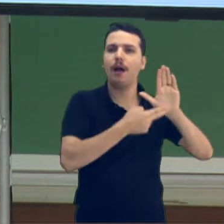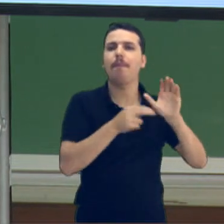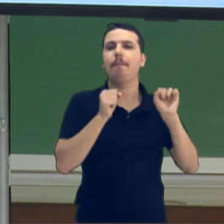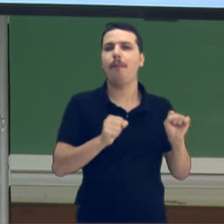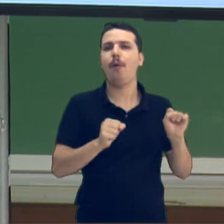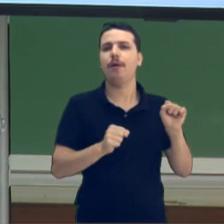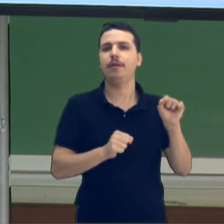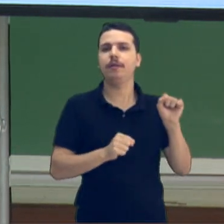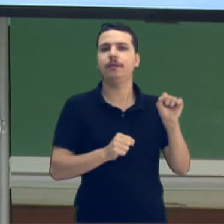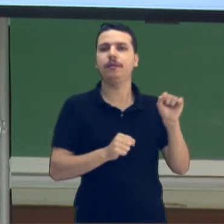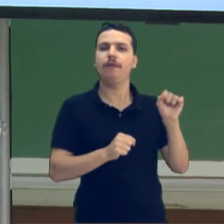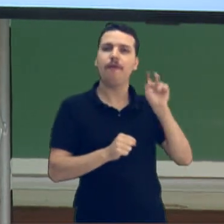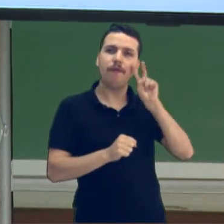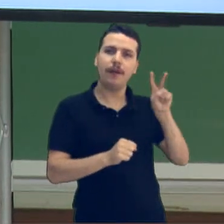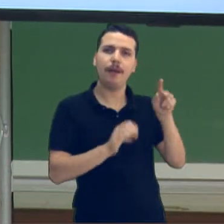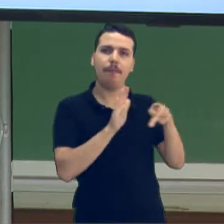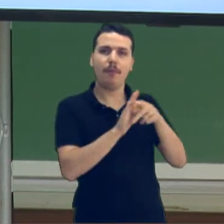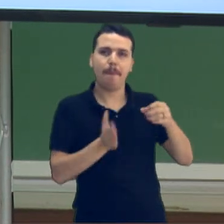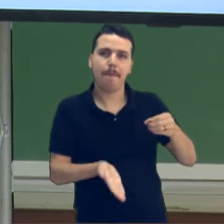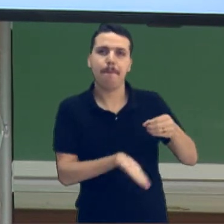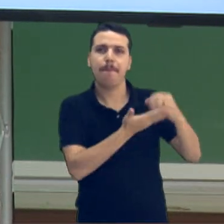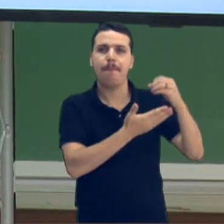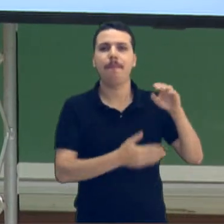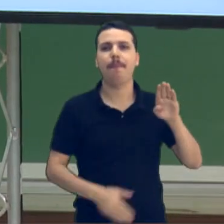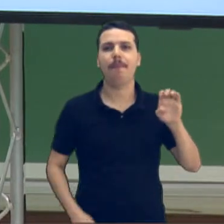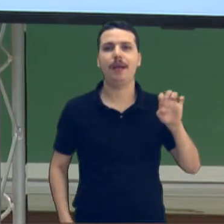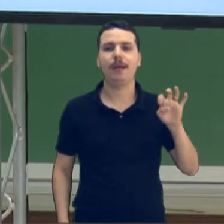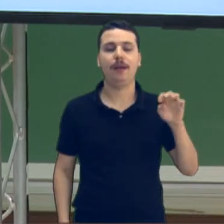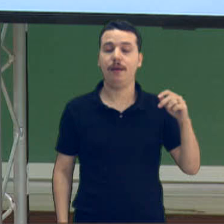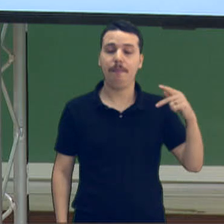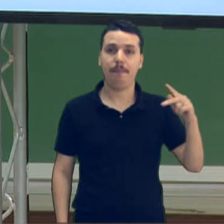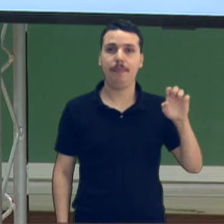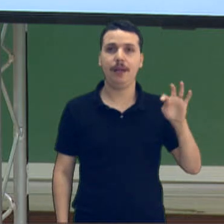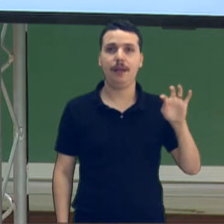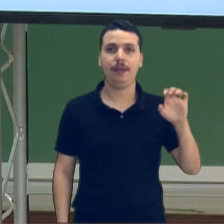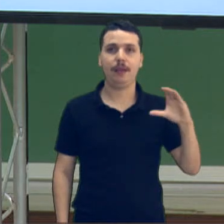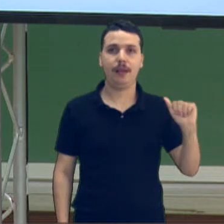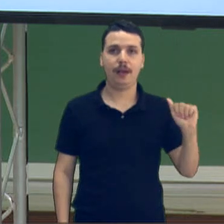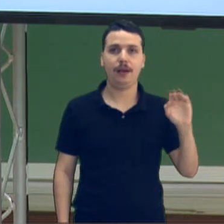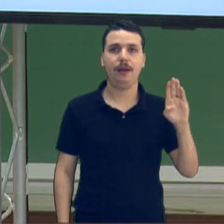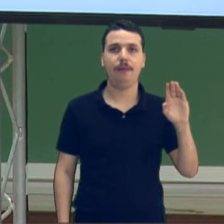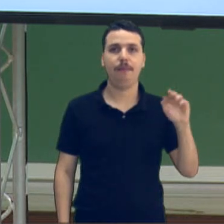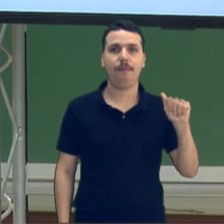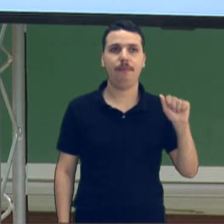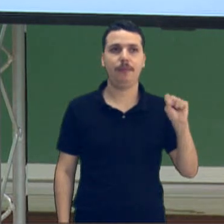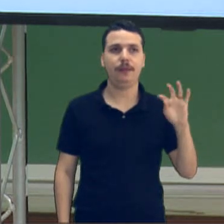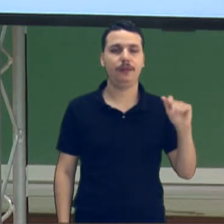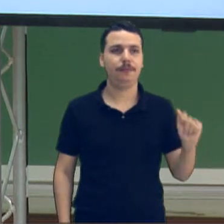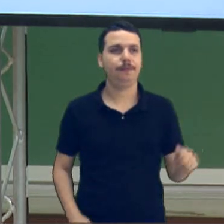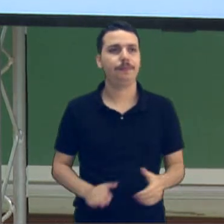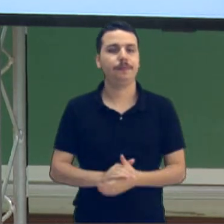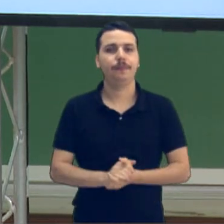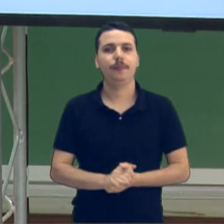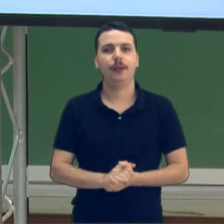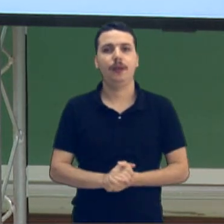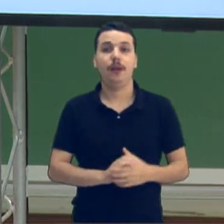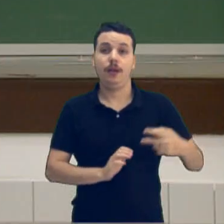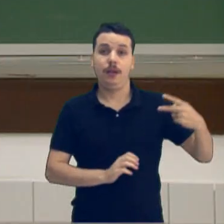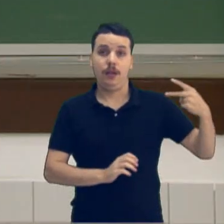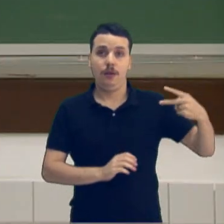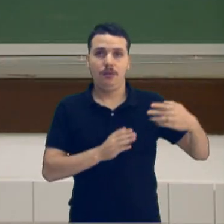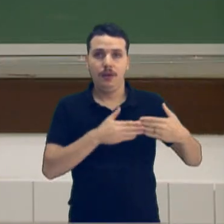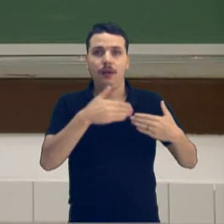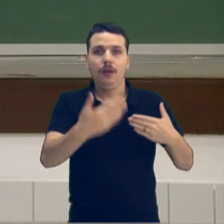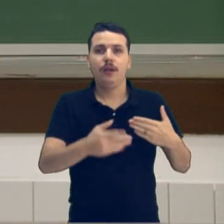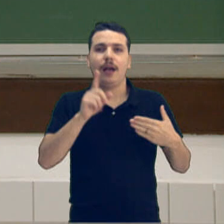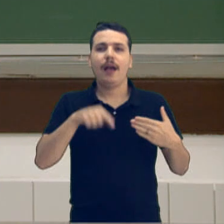pode ver da peteca basca, né? Na sequência, nós vamos então para o raquetebol.